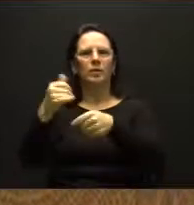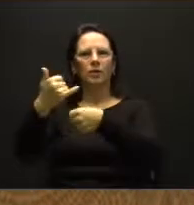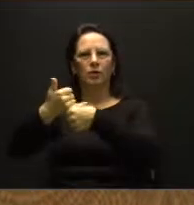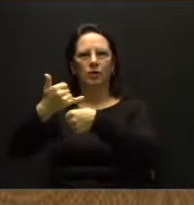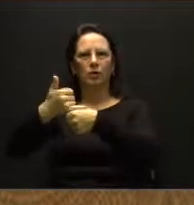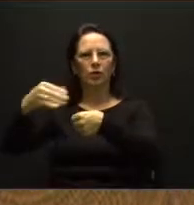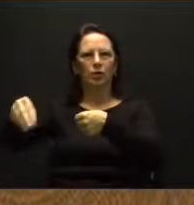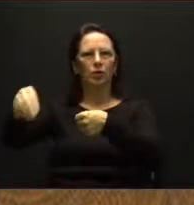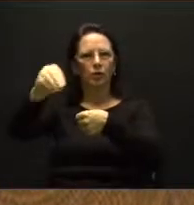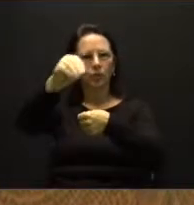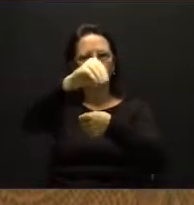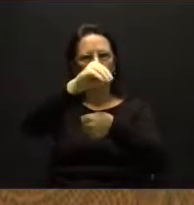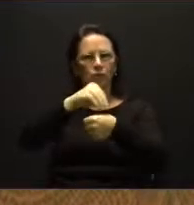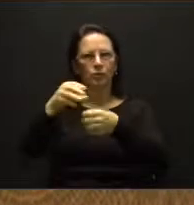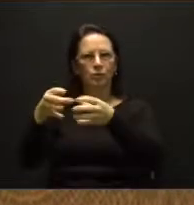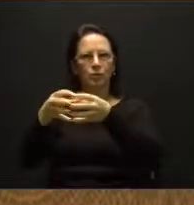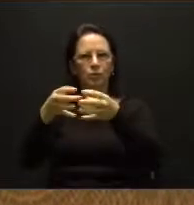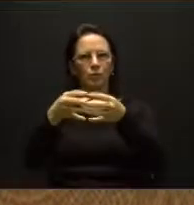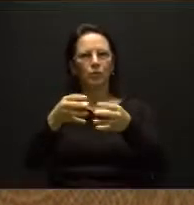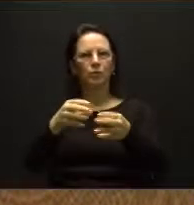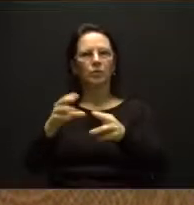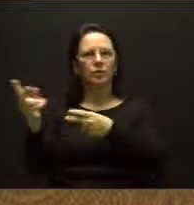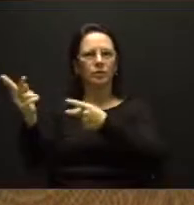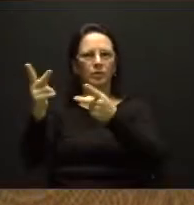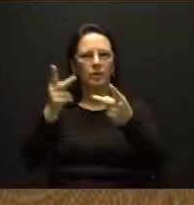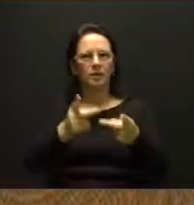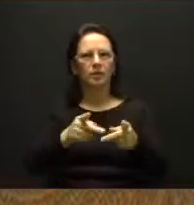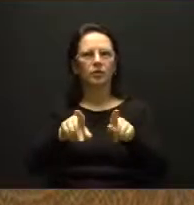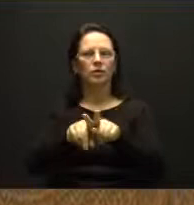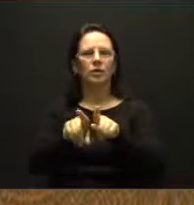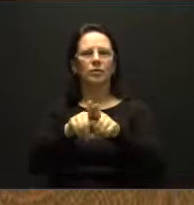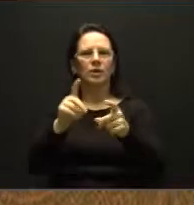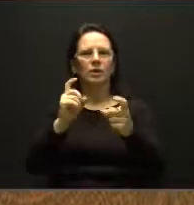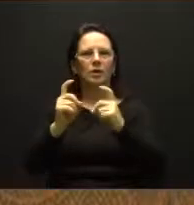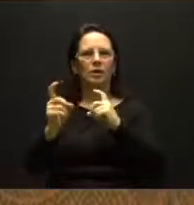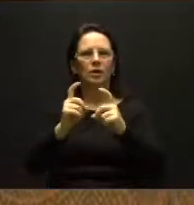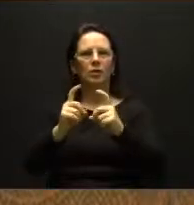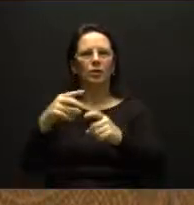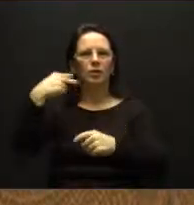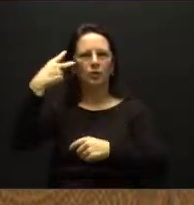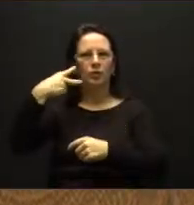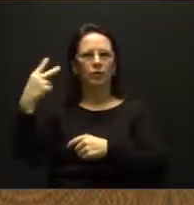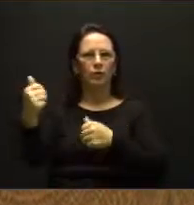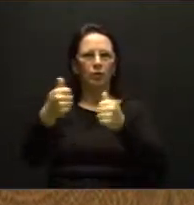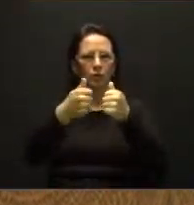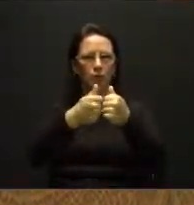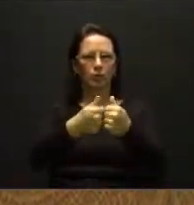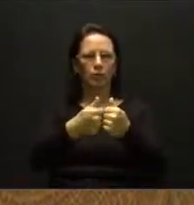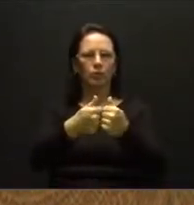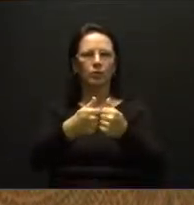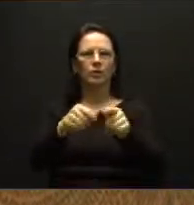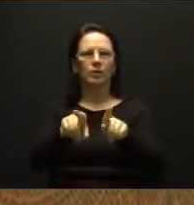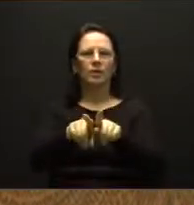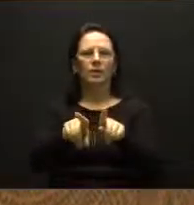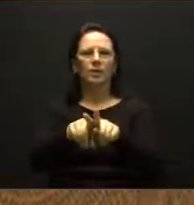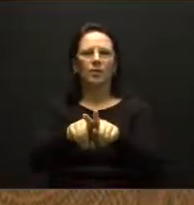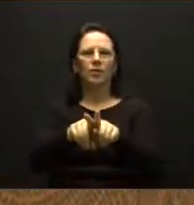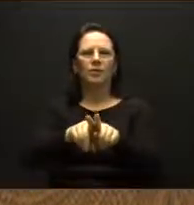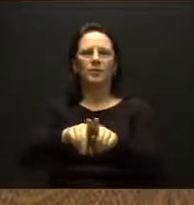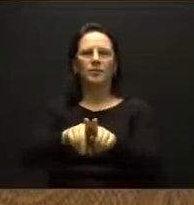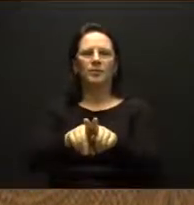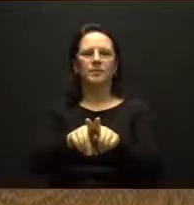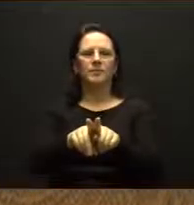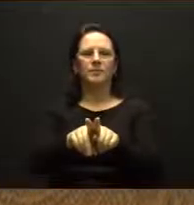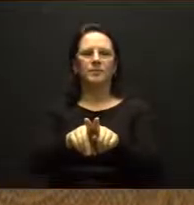partidárias dessa casa presentes ainda na reunião os demais vereadores com a finalidade de ser composta